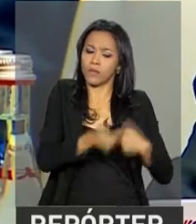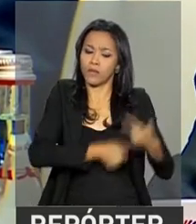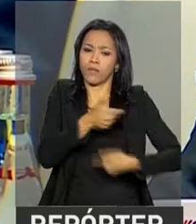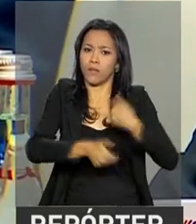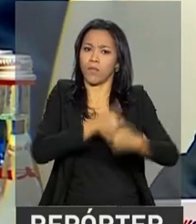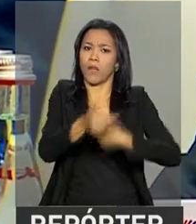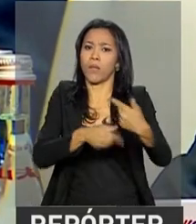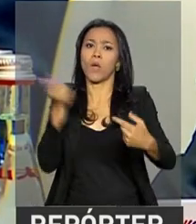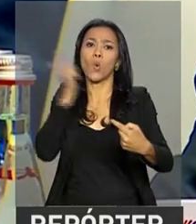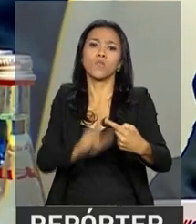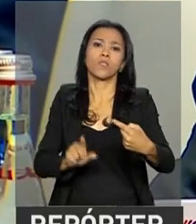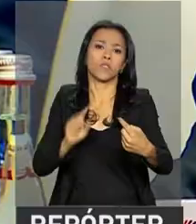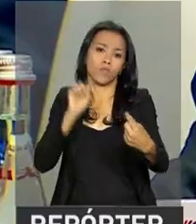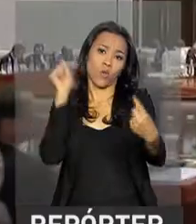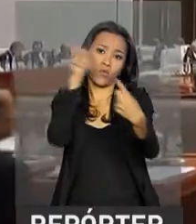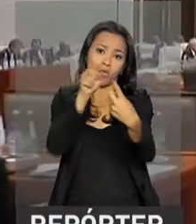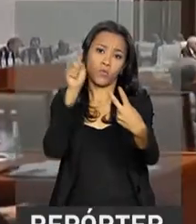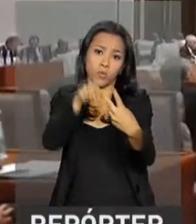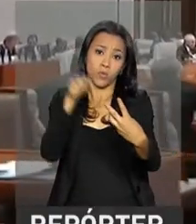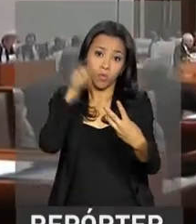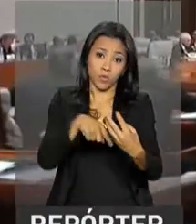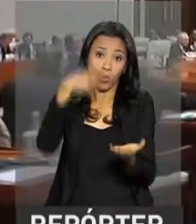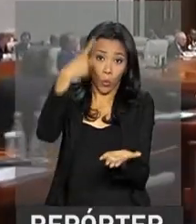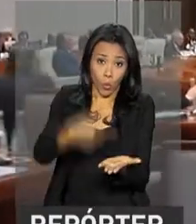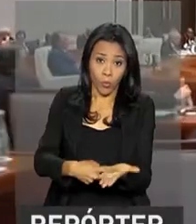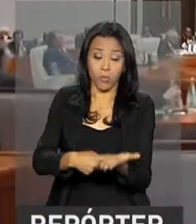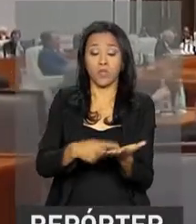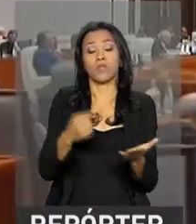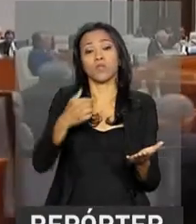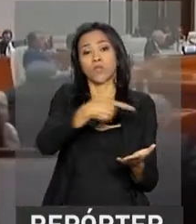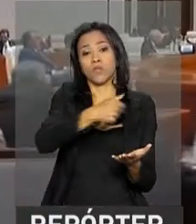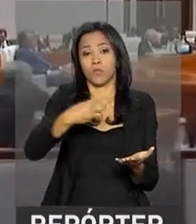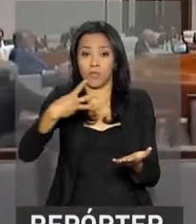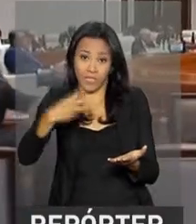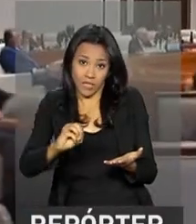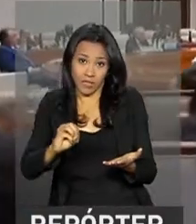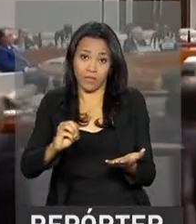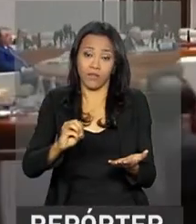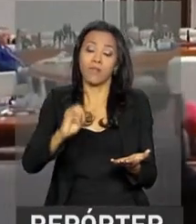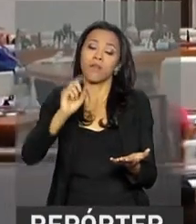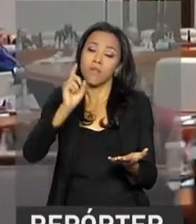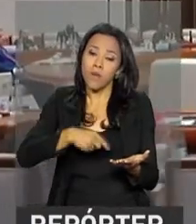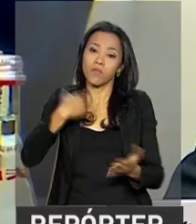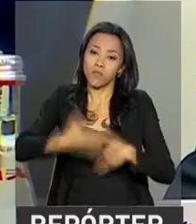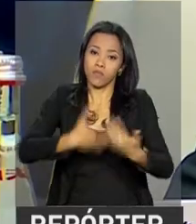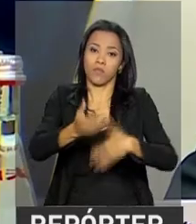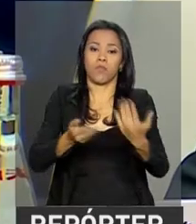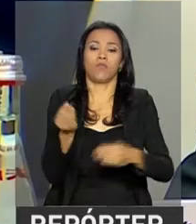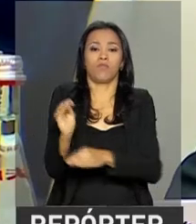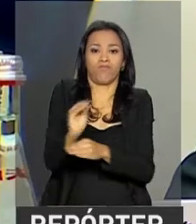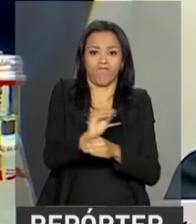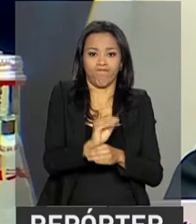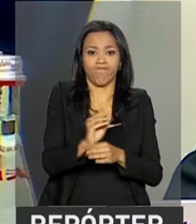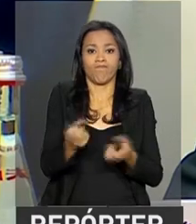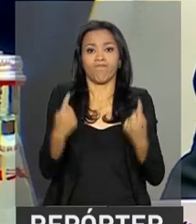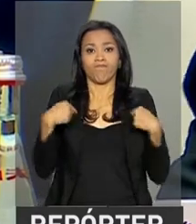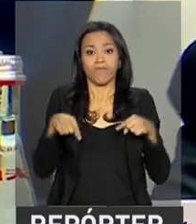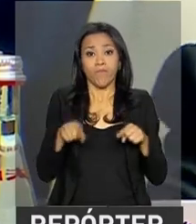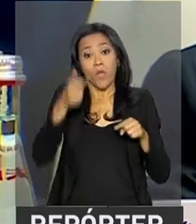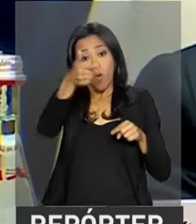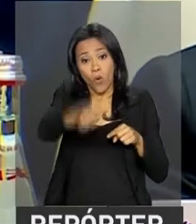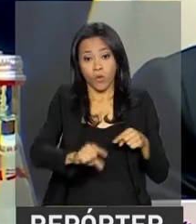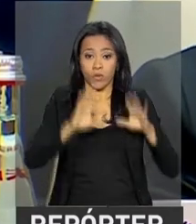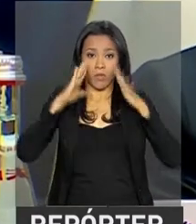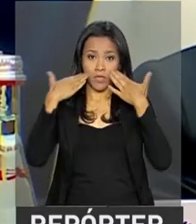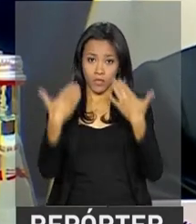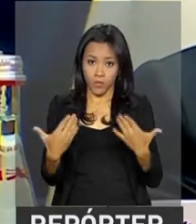os objetivos da Agenda 2030 para o desenvolvimento sustentável. Michel Temer também apresentou